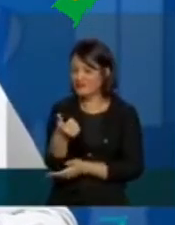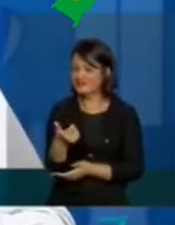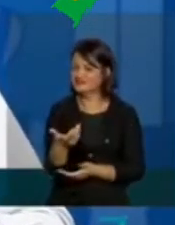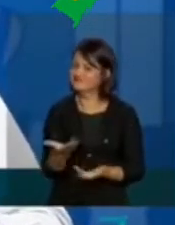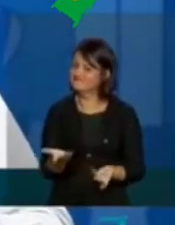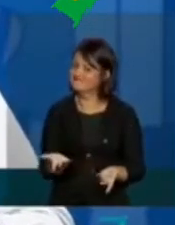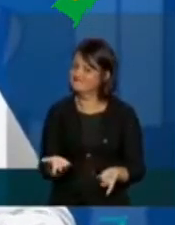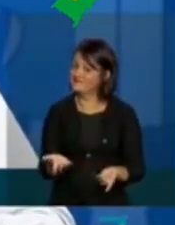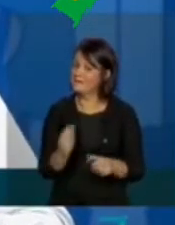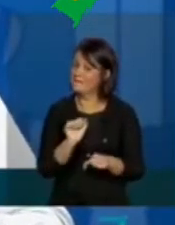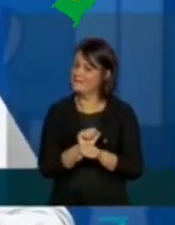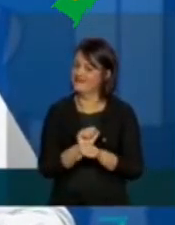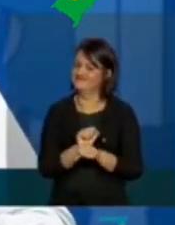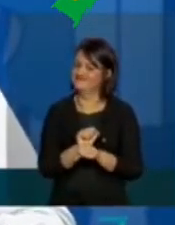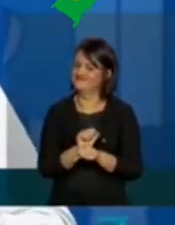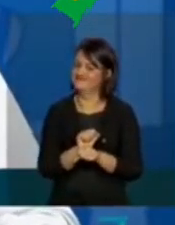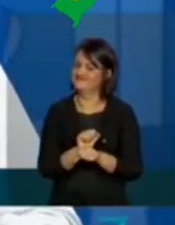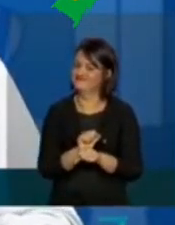preparado.